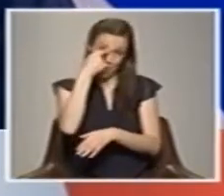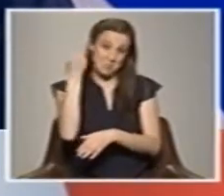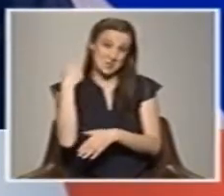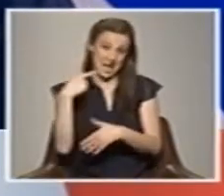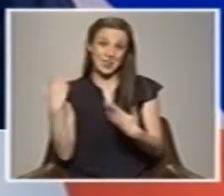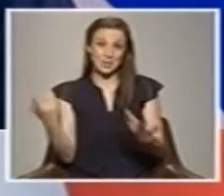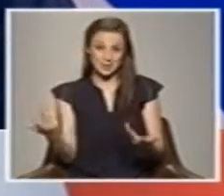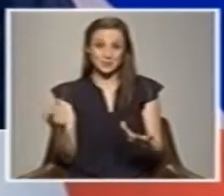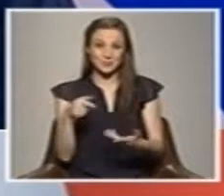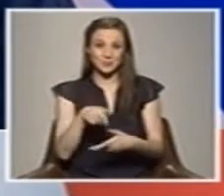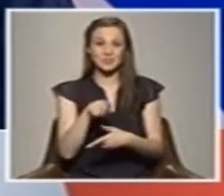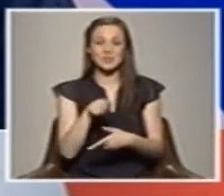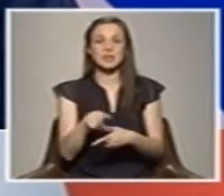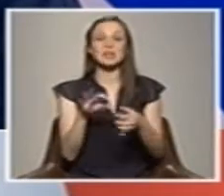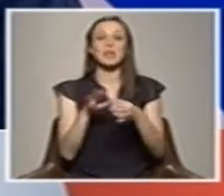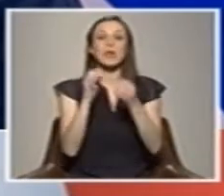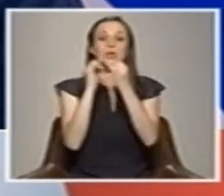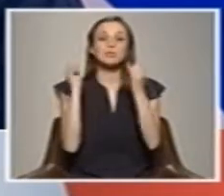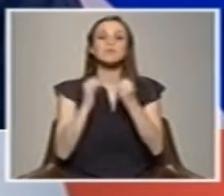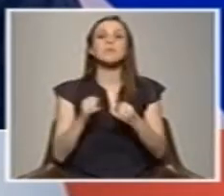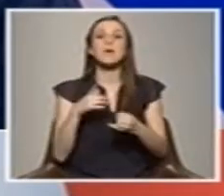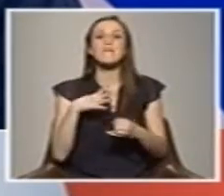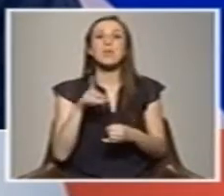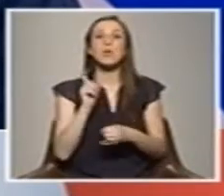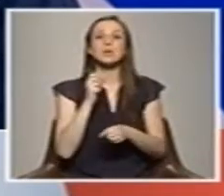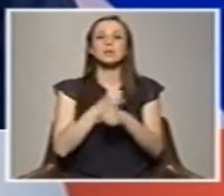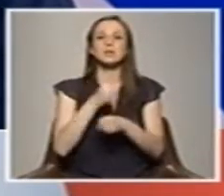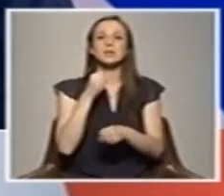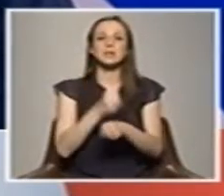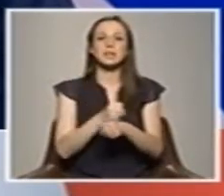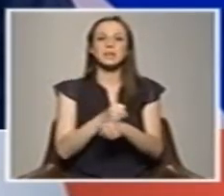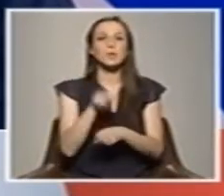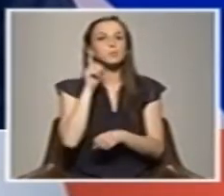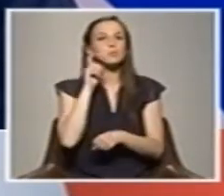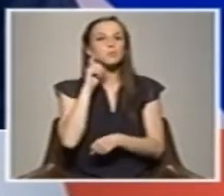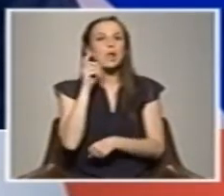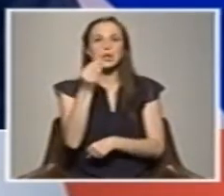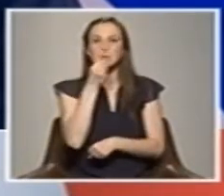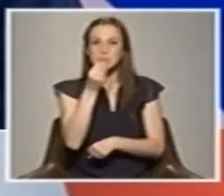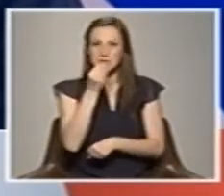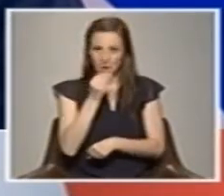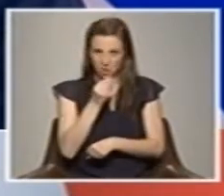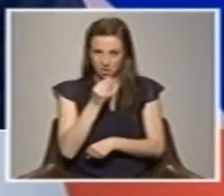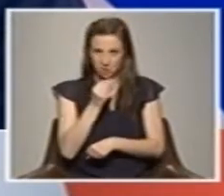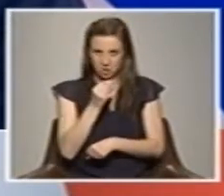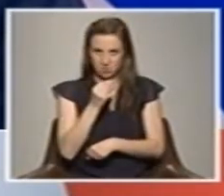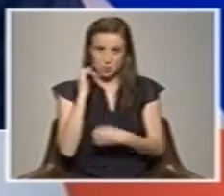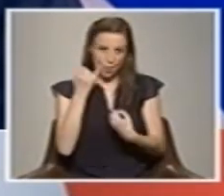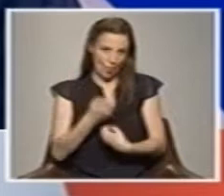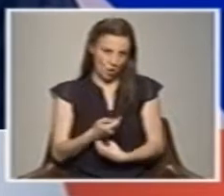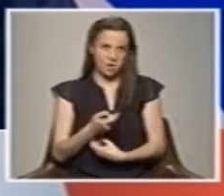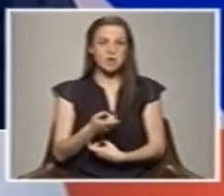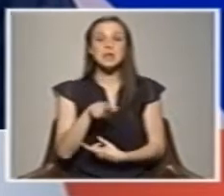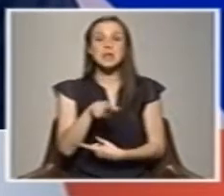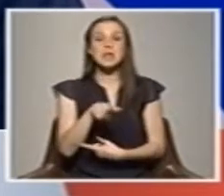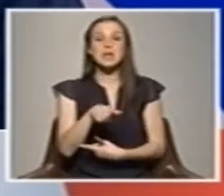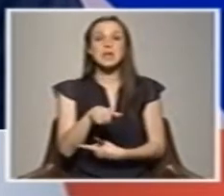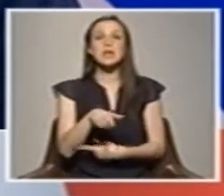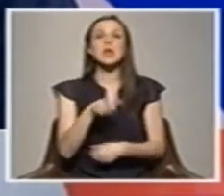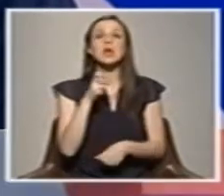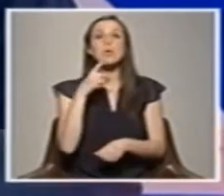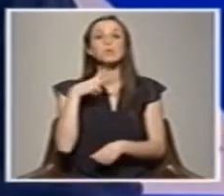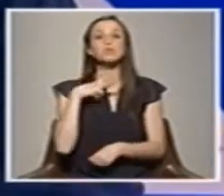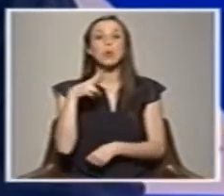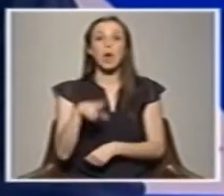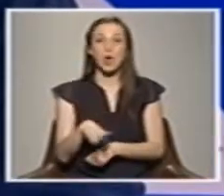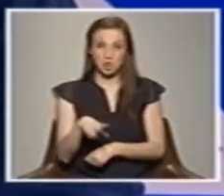tinha a nível internacional de trabalhar em torno daquilo que é a segurança alimentar e nutricional. E de reparar que em Portugal, Portugal